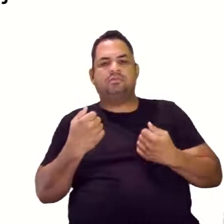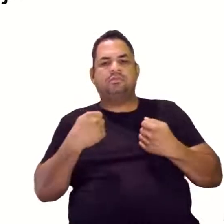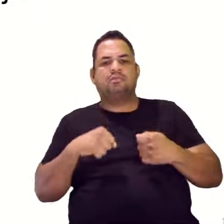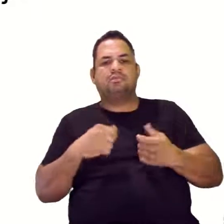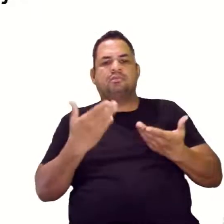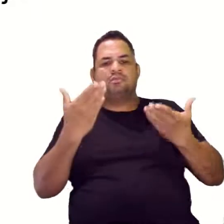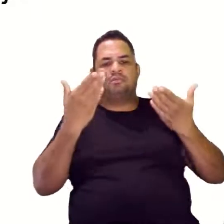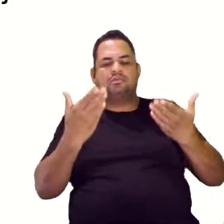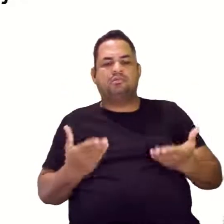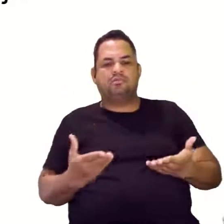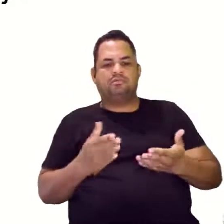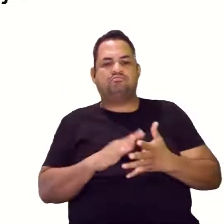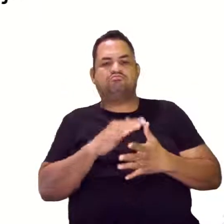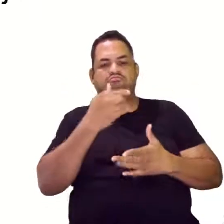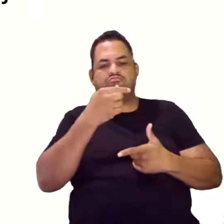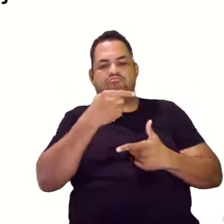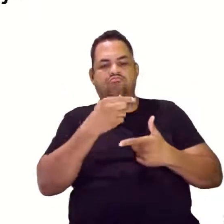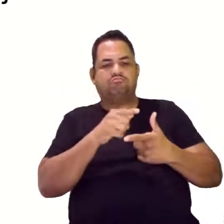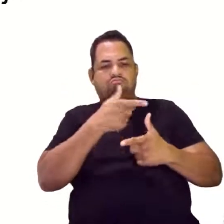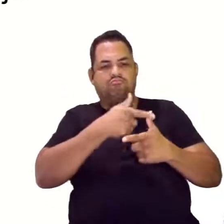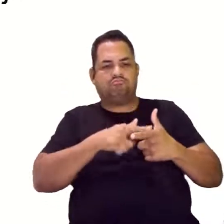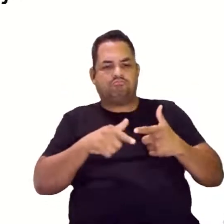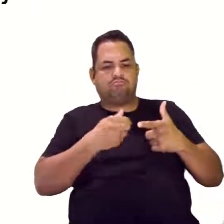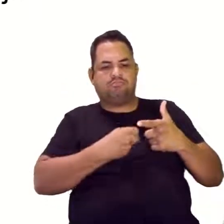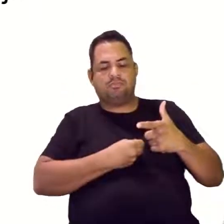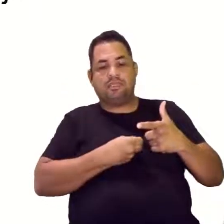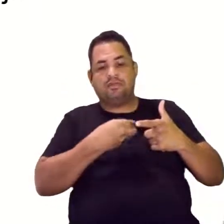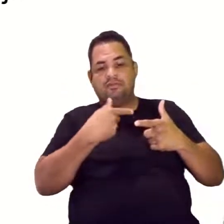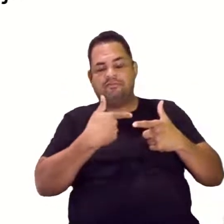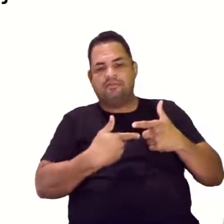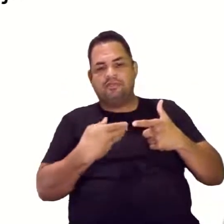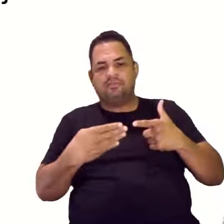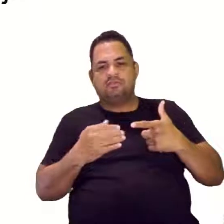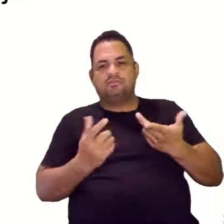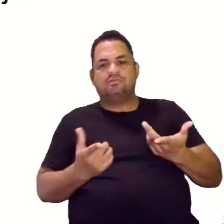pode dividir aqui pela quantidade de latinhas. Se